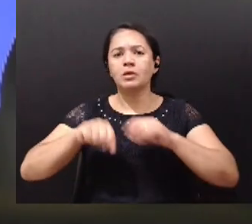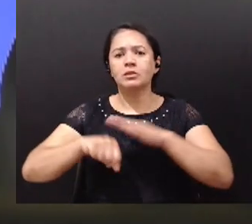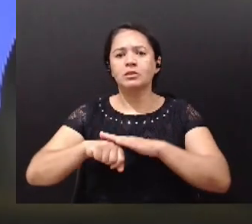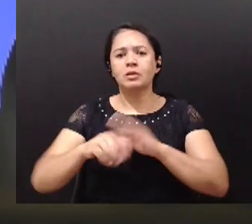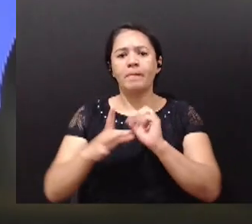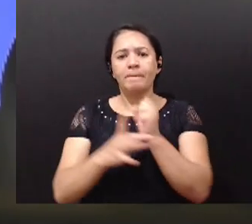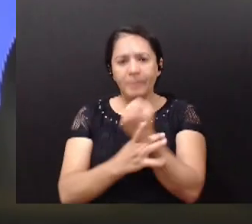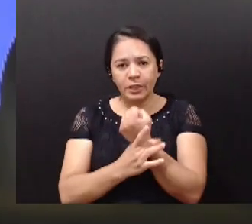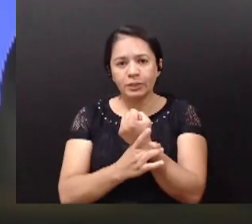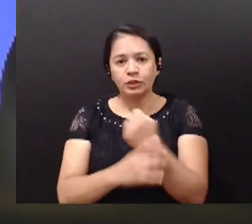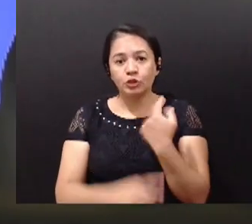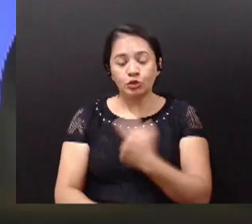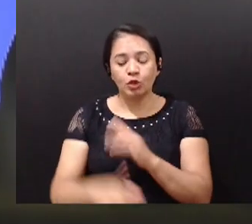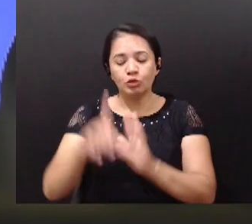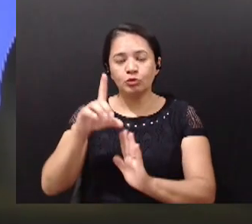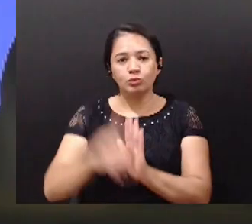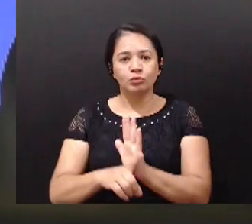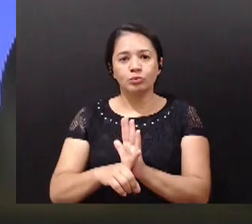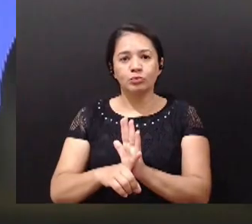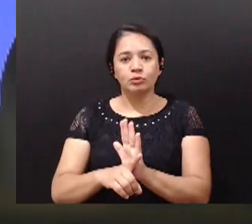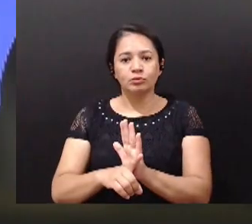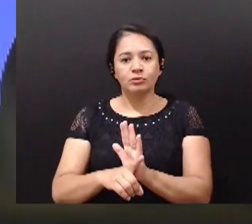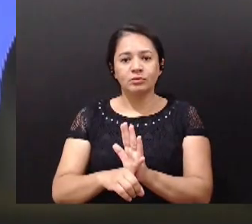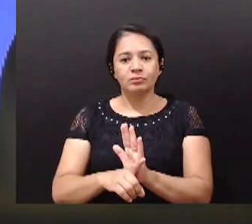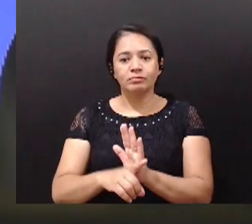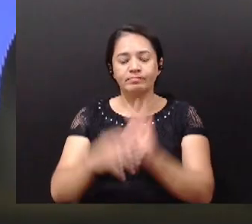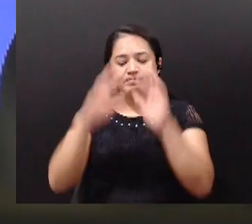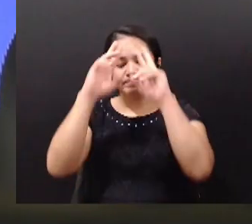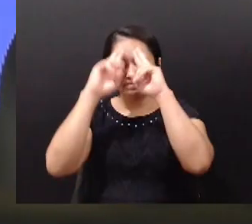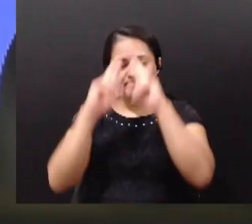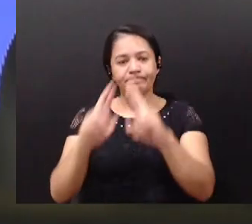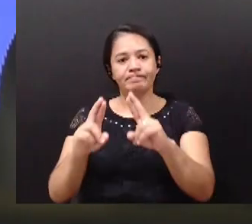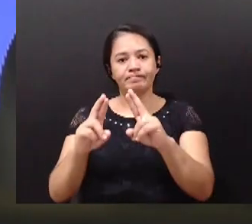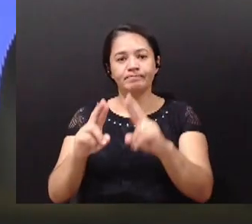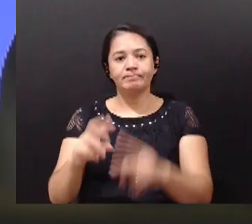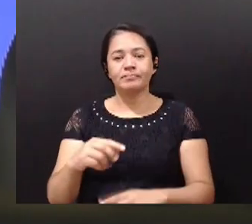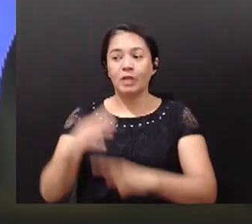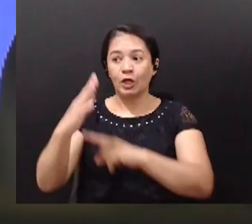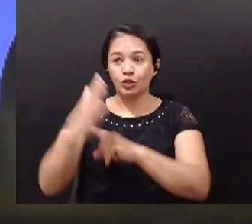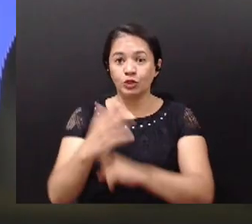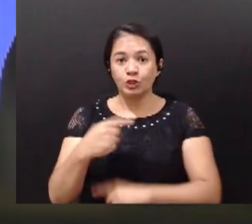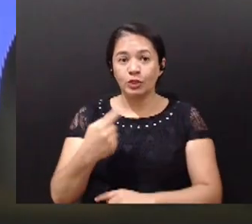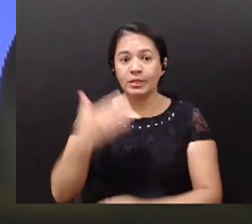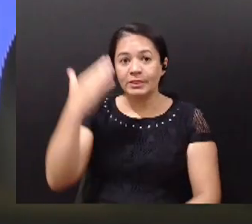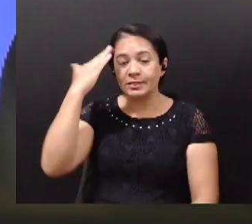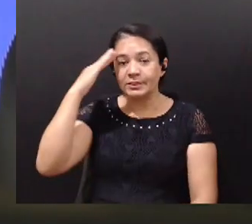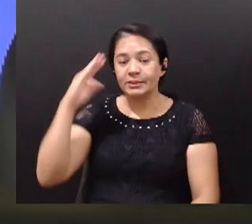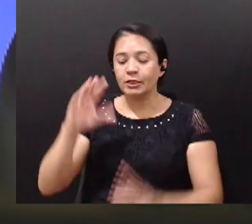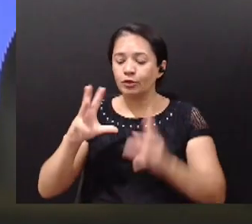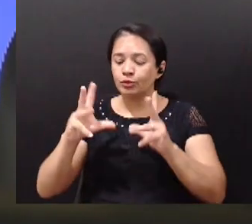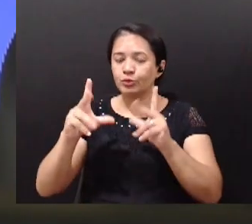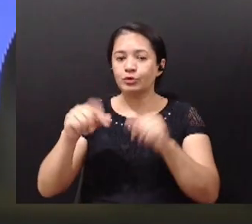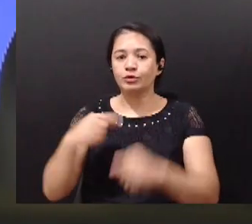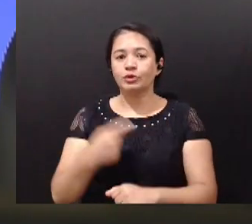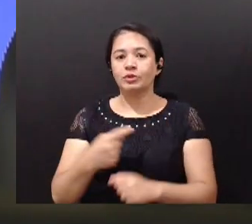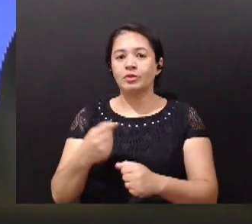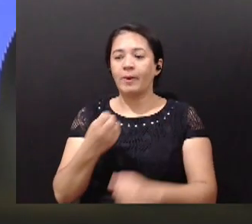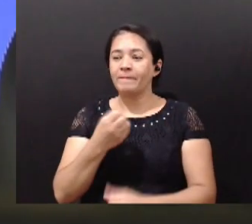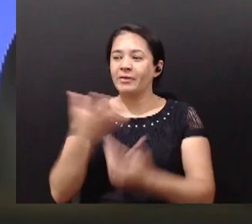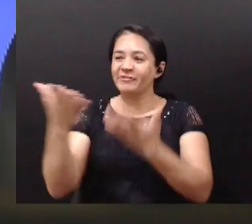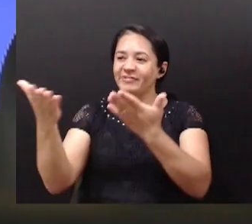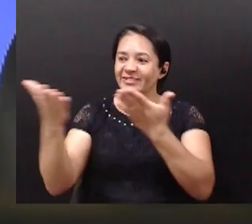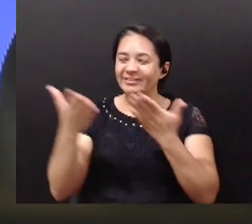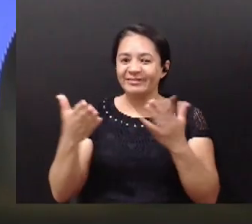nossos direitos sejam respeitados? Para nos ajudar a entender tudo isso, nós damos as boas-vindas